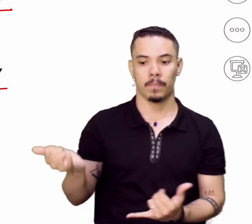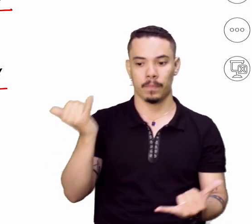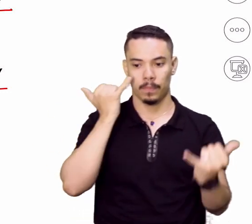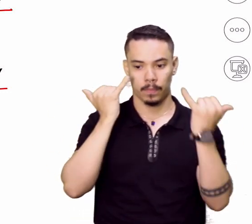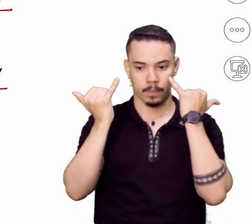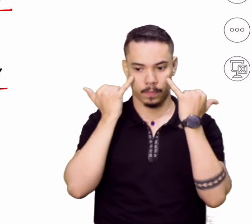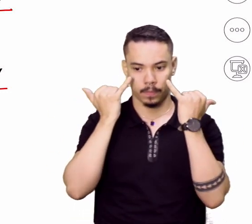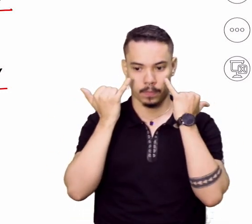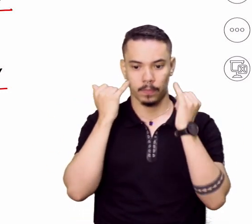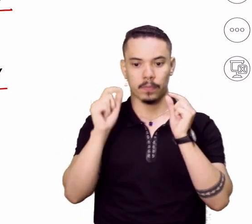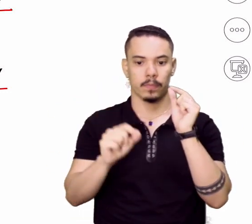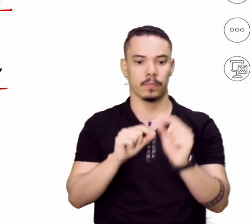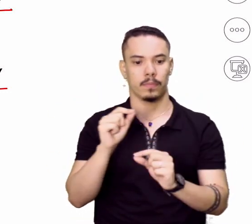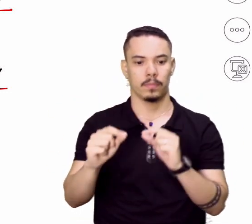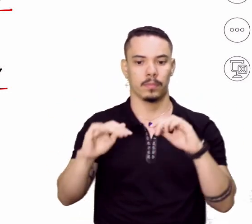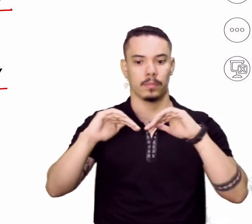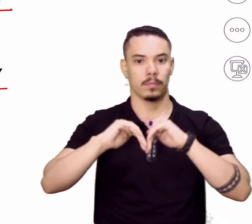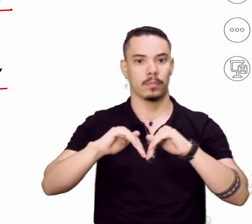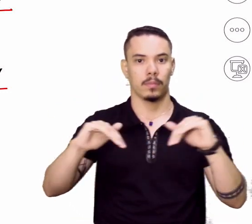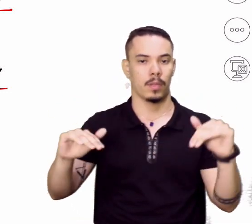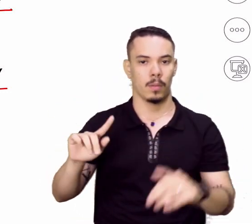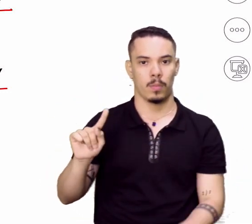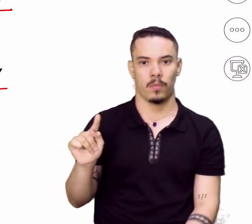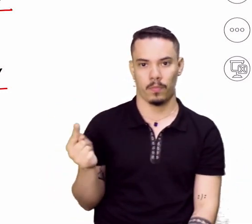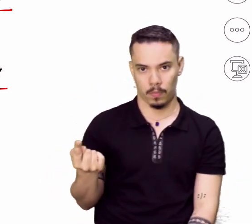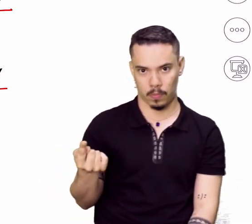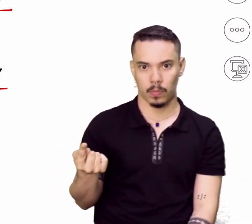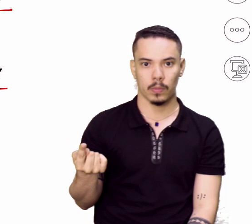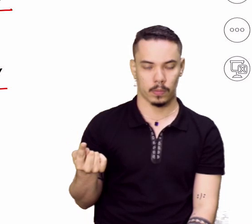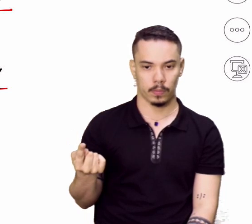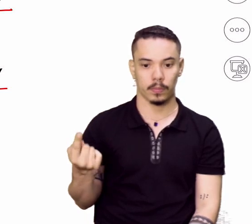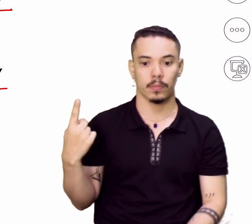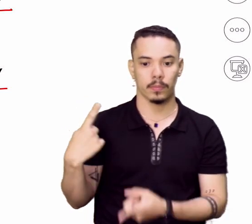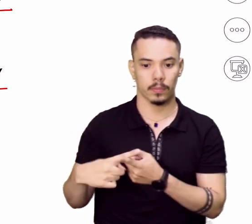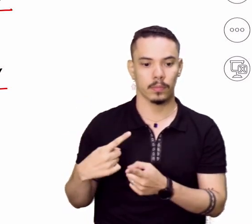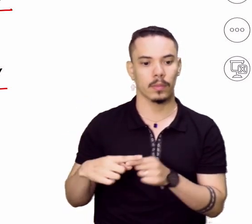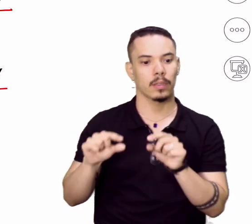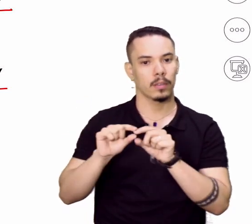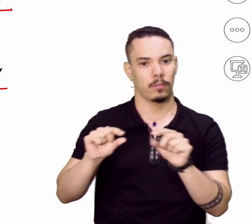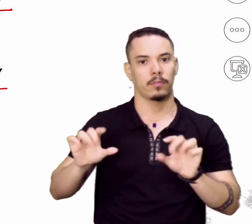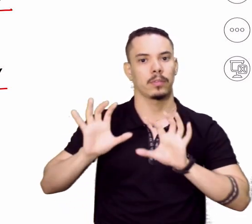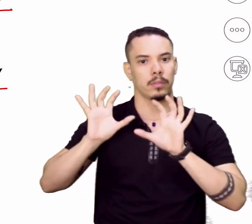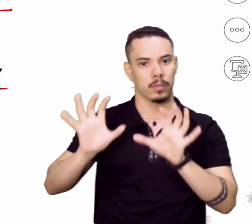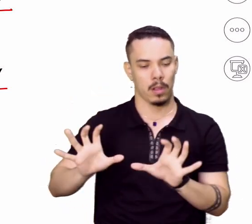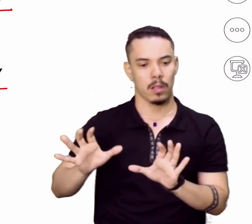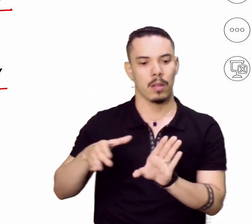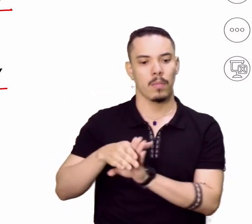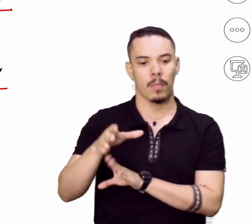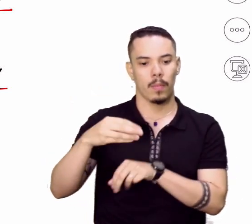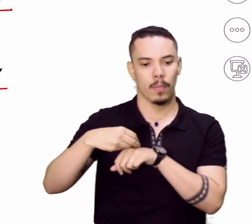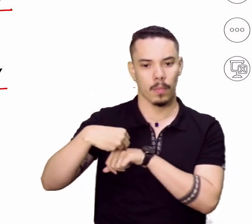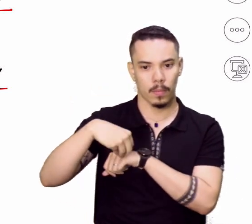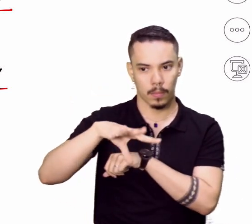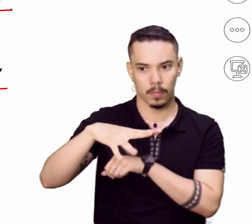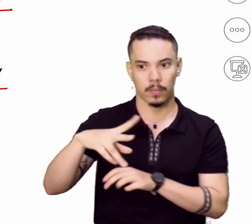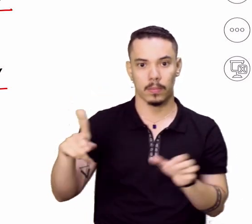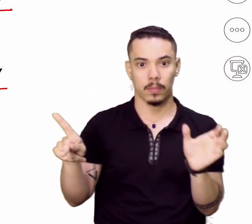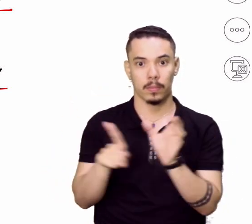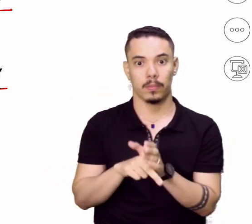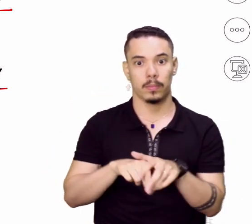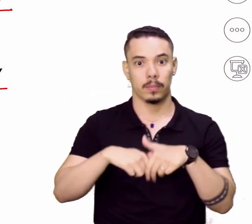aqui, olha só, elas estão separadas por vírgula, porque nas orações restritivas você tem... Restritivas não. Nas